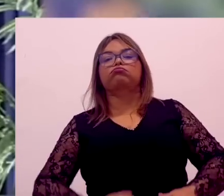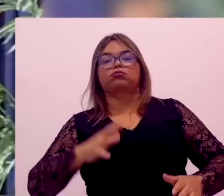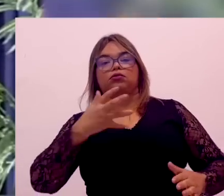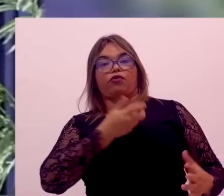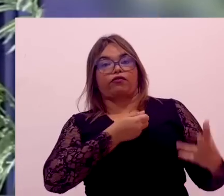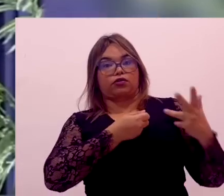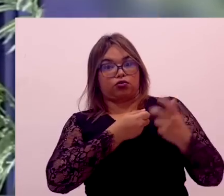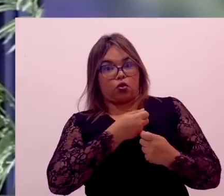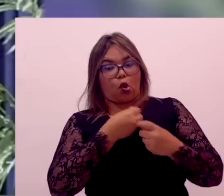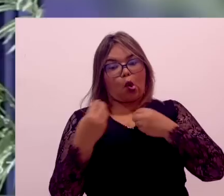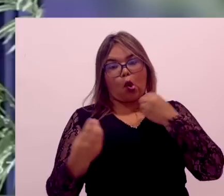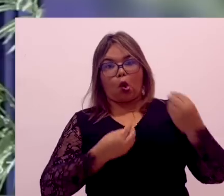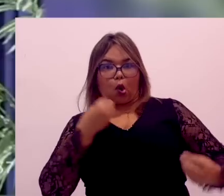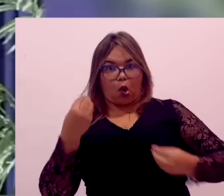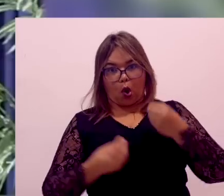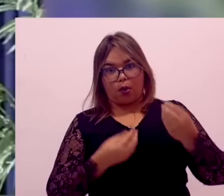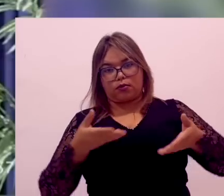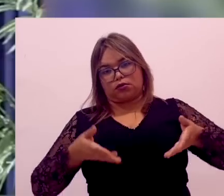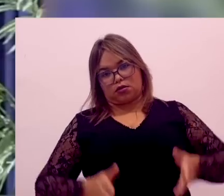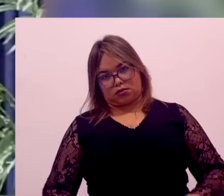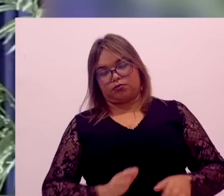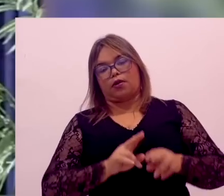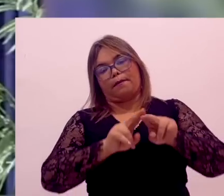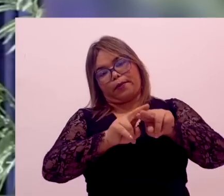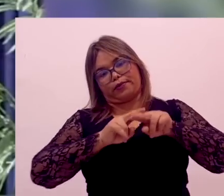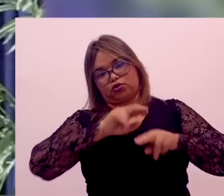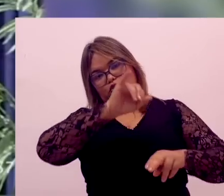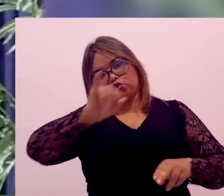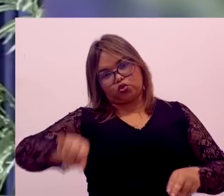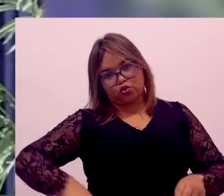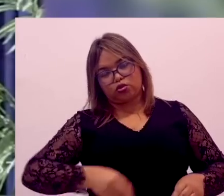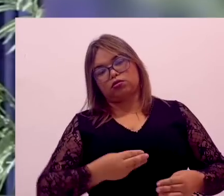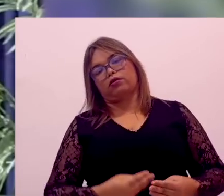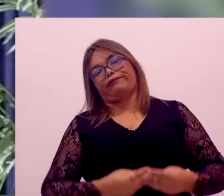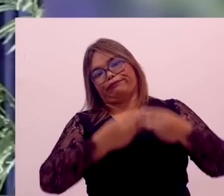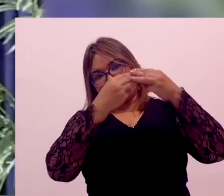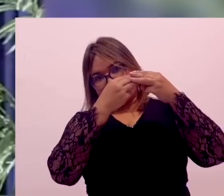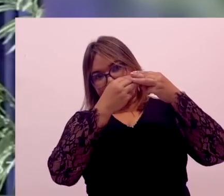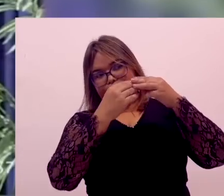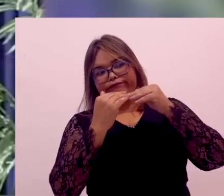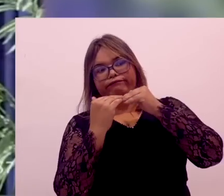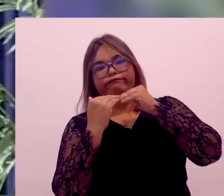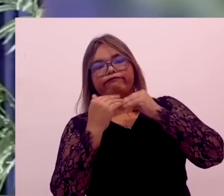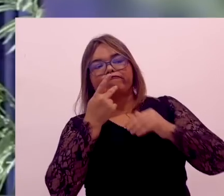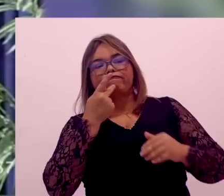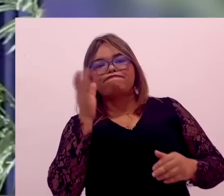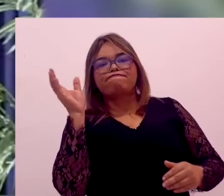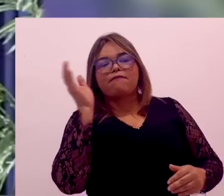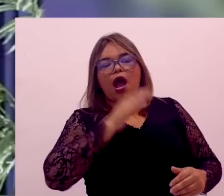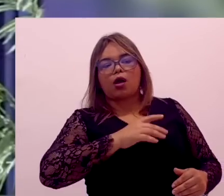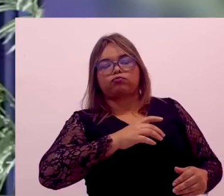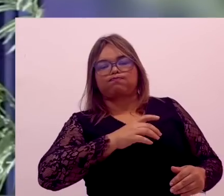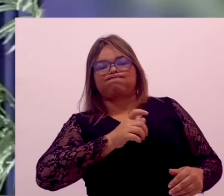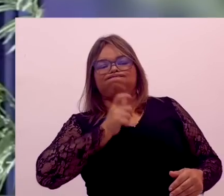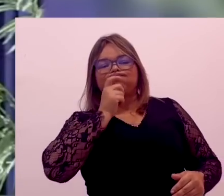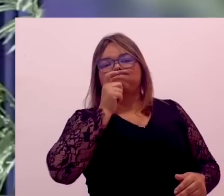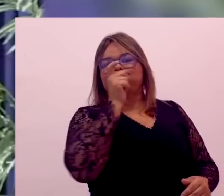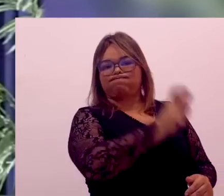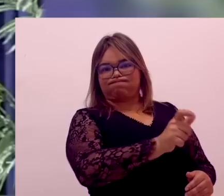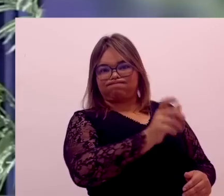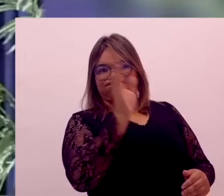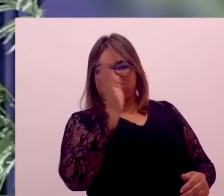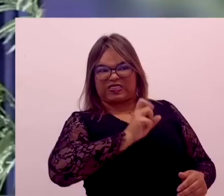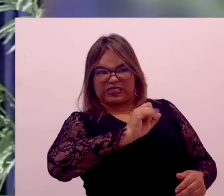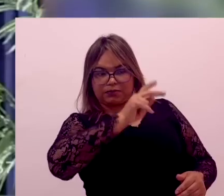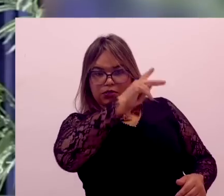judeus colocaram uma maldição em qualquer um que entender as 70 semanas, porque então você descobriria quem é o